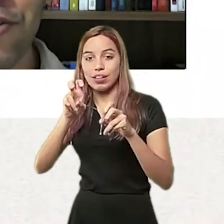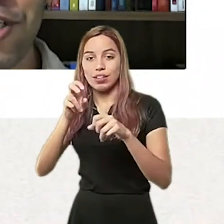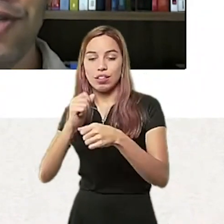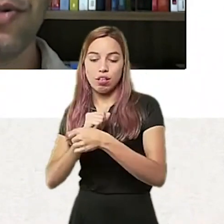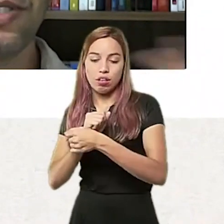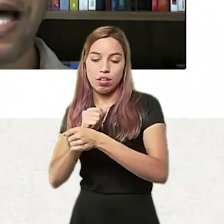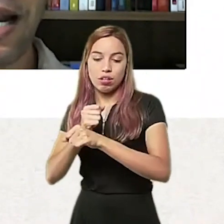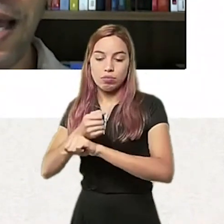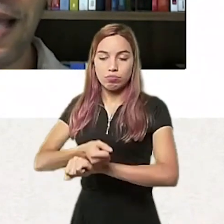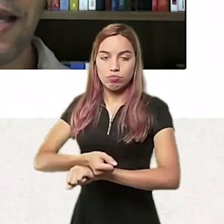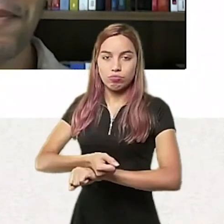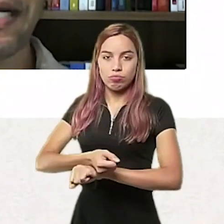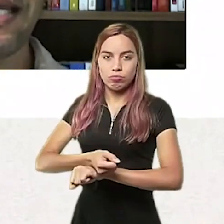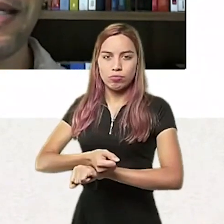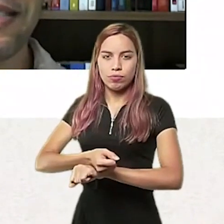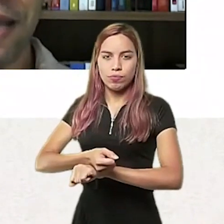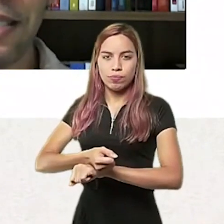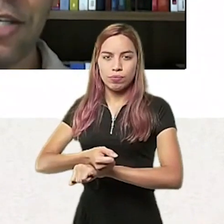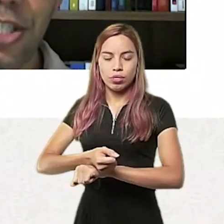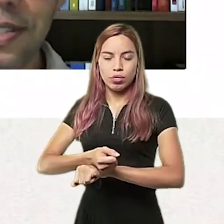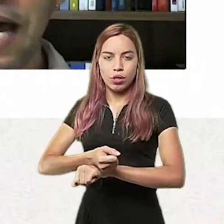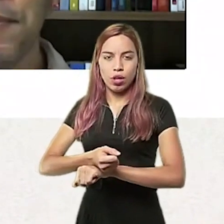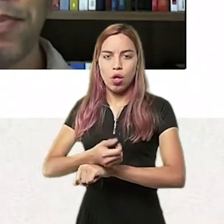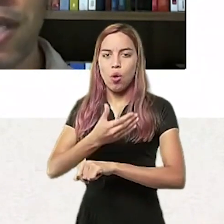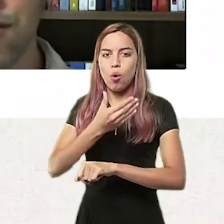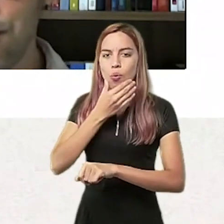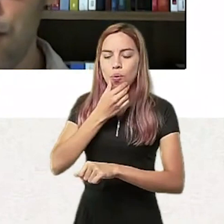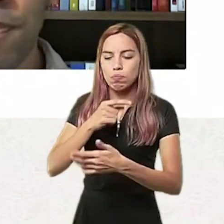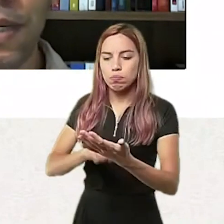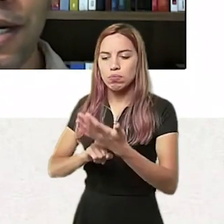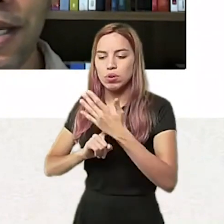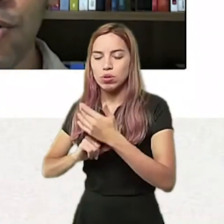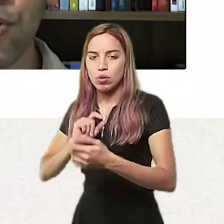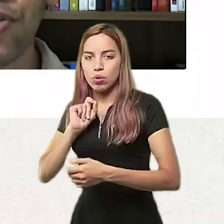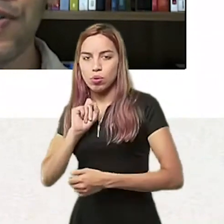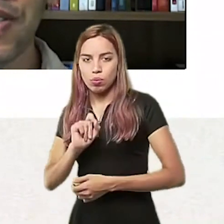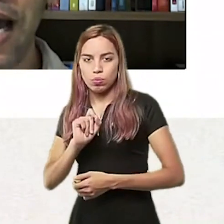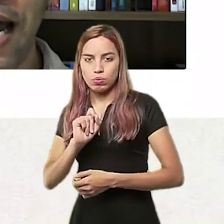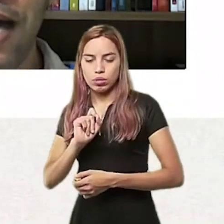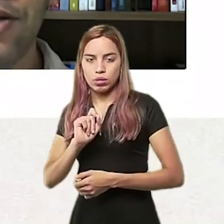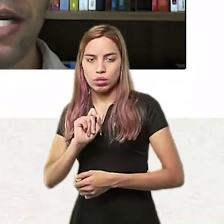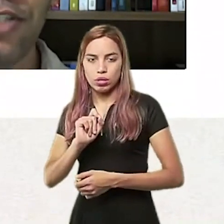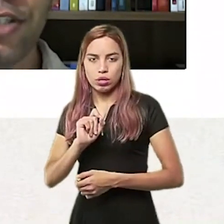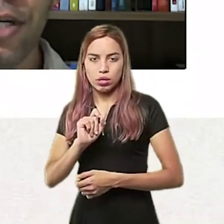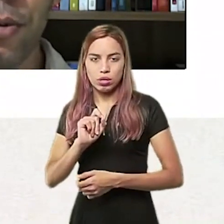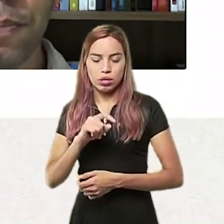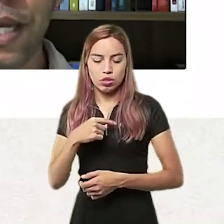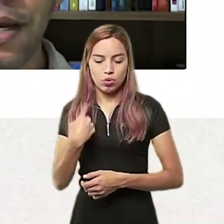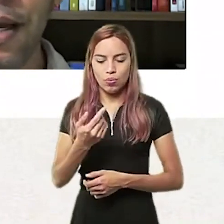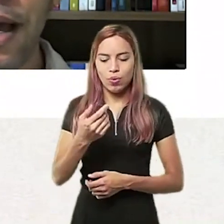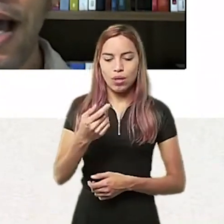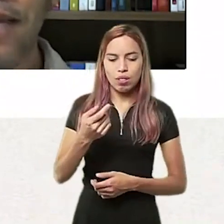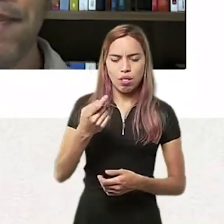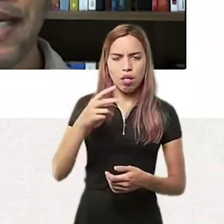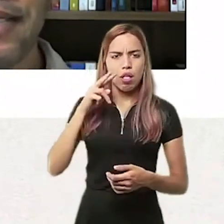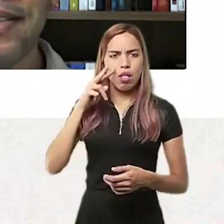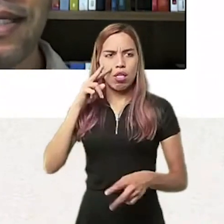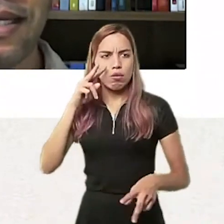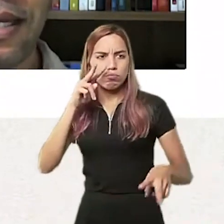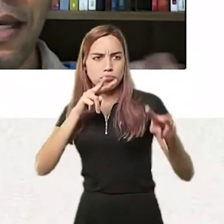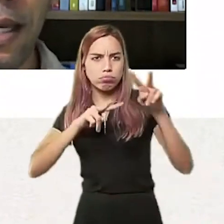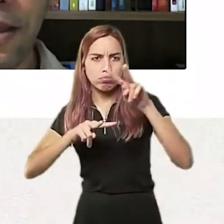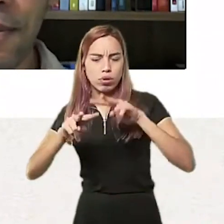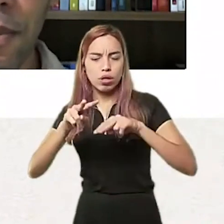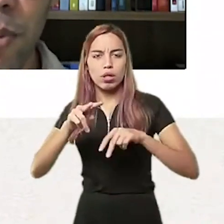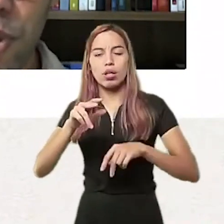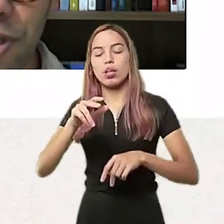o Laurentino nos alerta para que, e a gente sabe, porque a gente acompanha o noticiário, né, a gente acompanha a